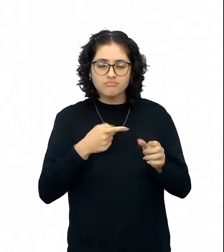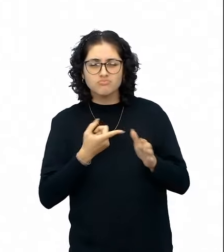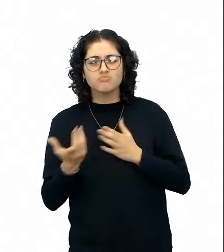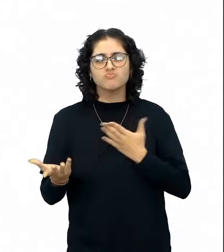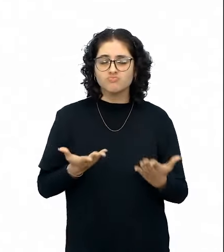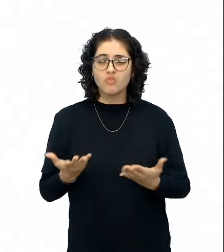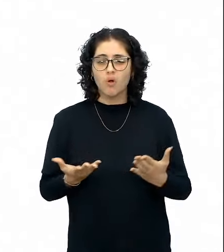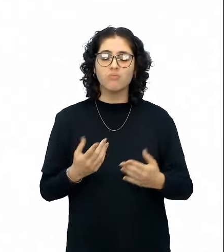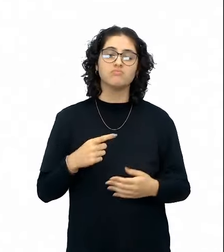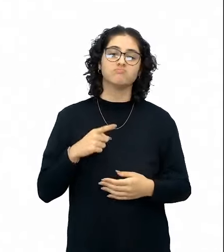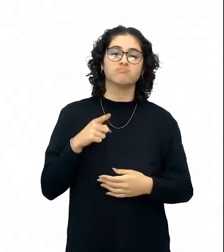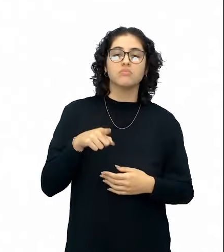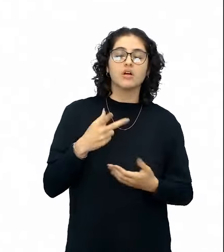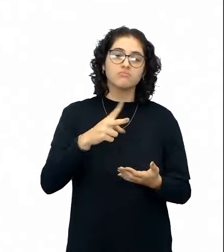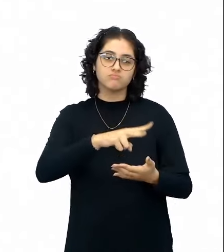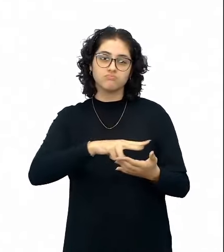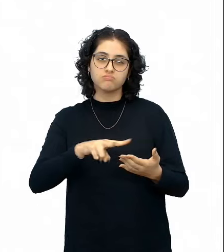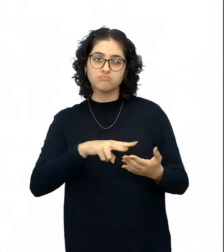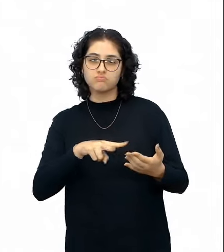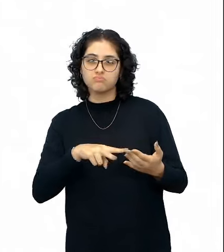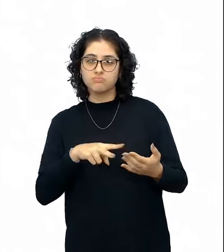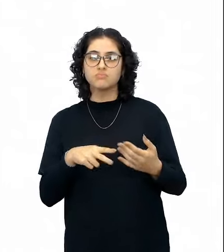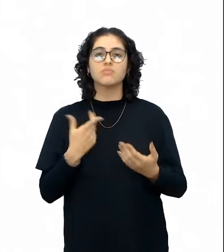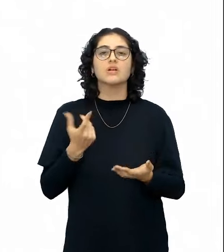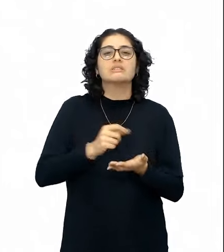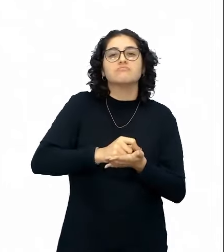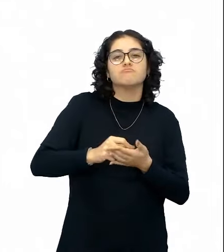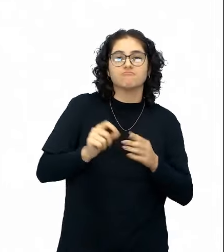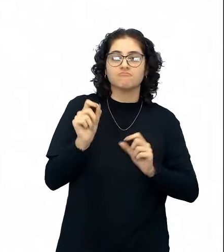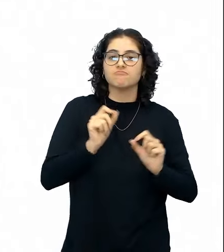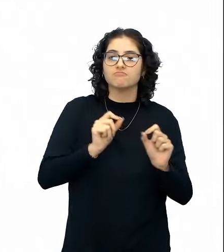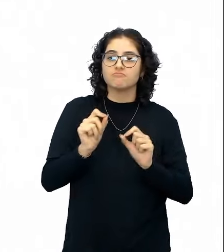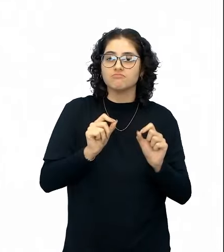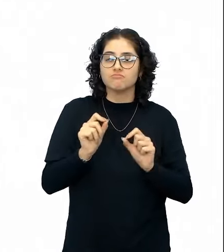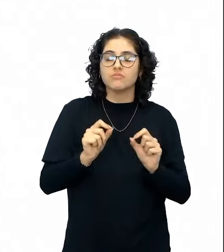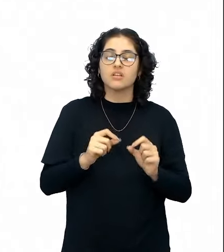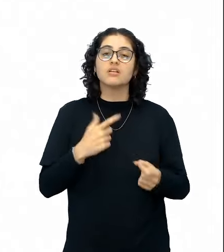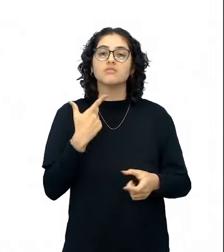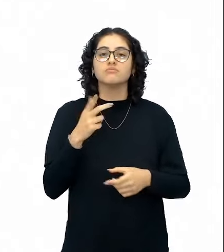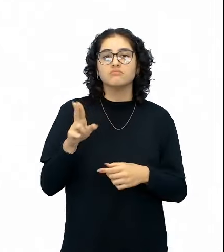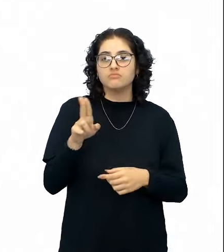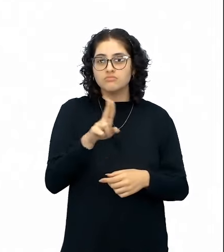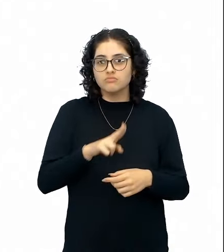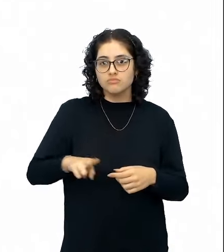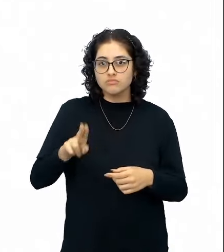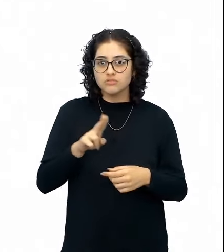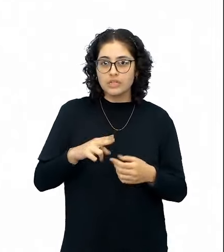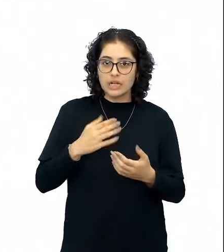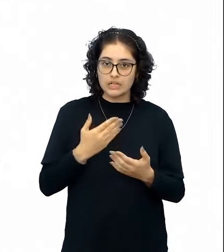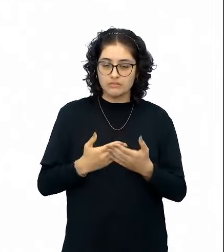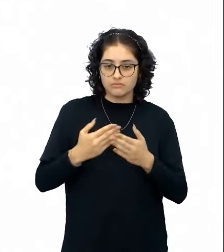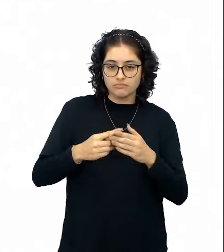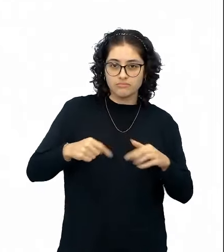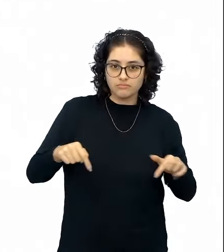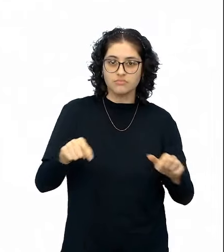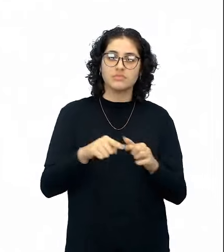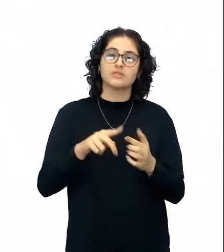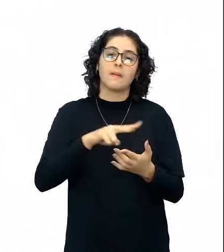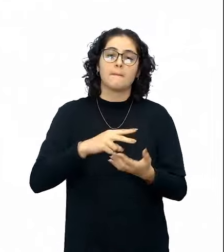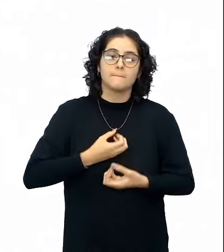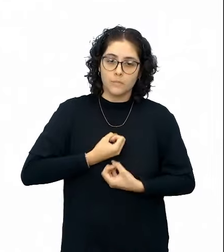leitura. Durante a leitura, interpretação do poema, o que escrever, utilização na sala de leitura, se possível,